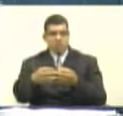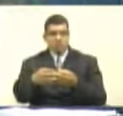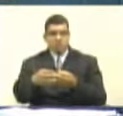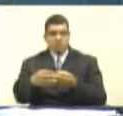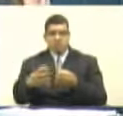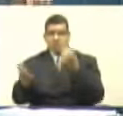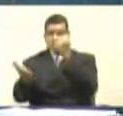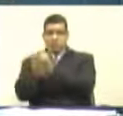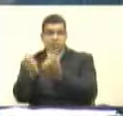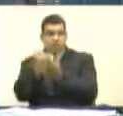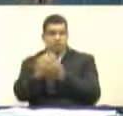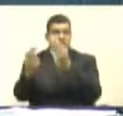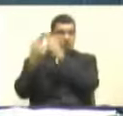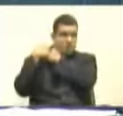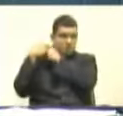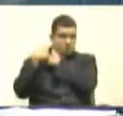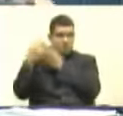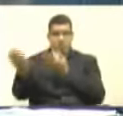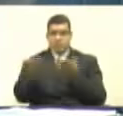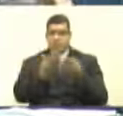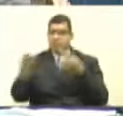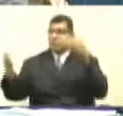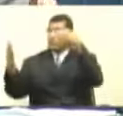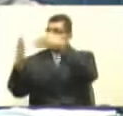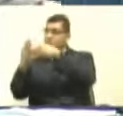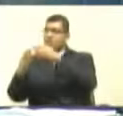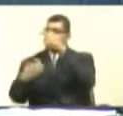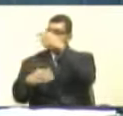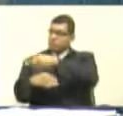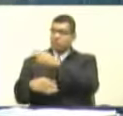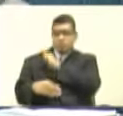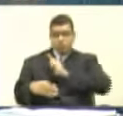Há responsabilidade em assessores direto dele,